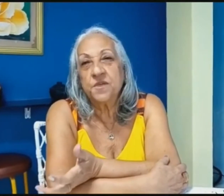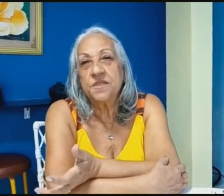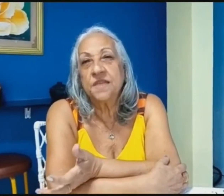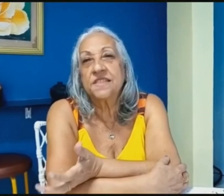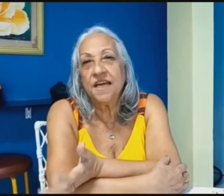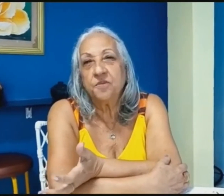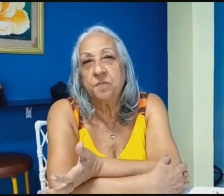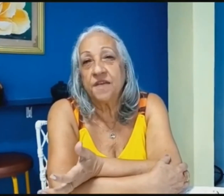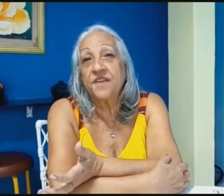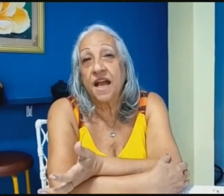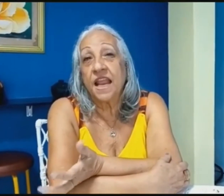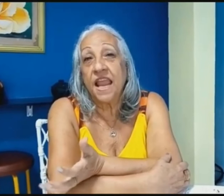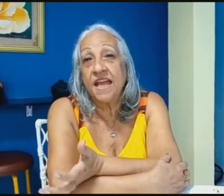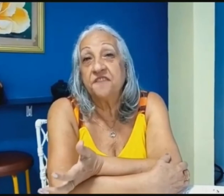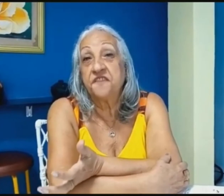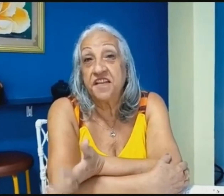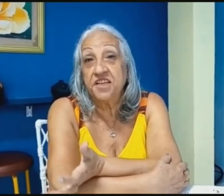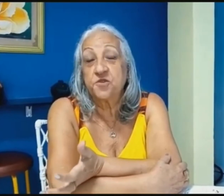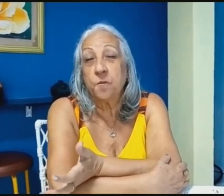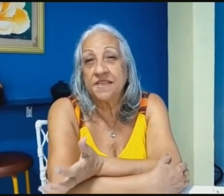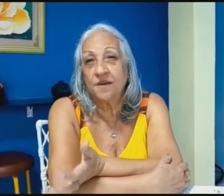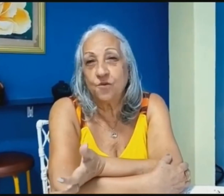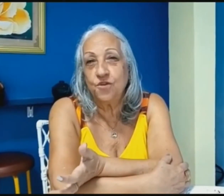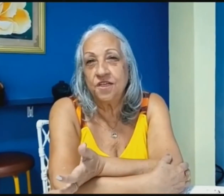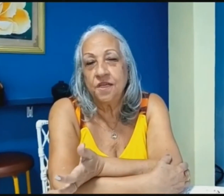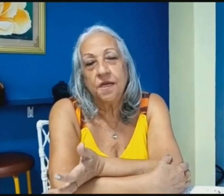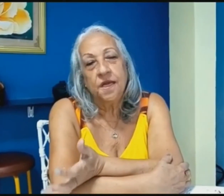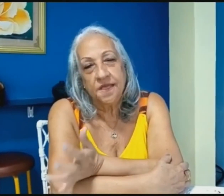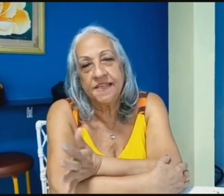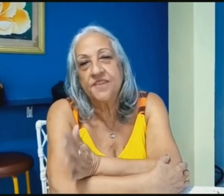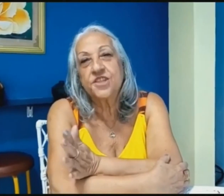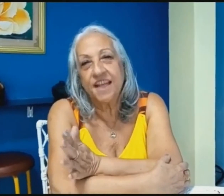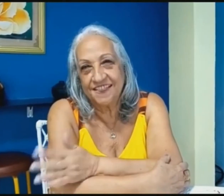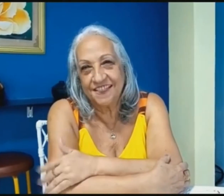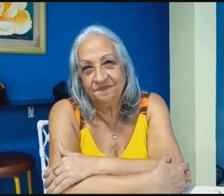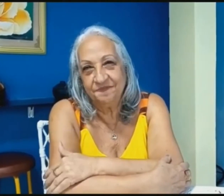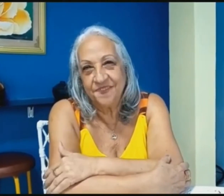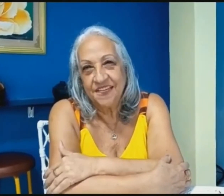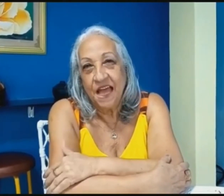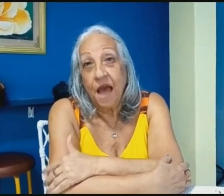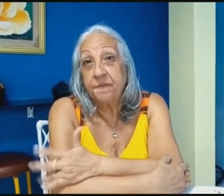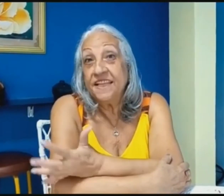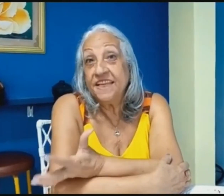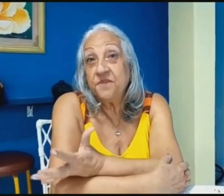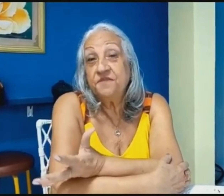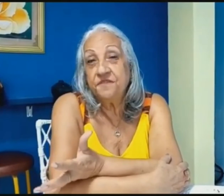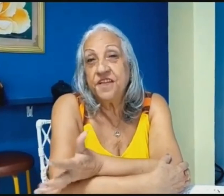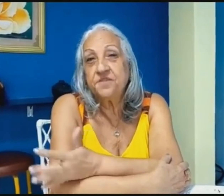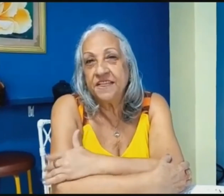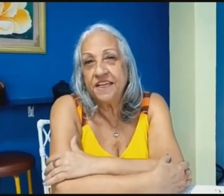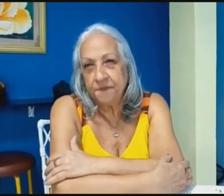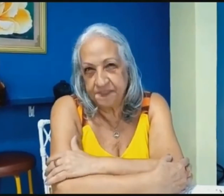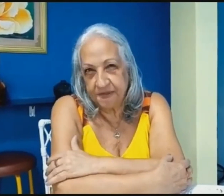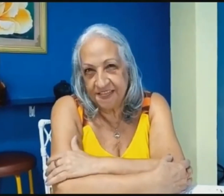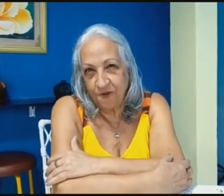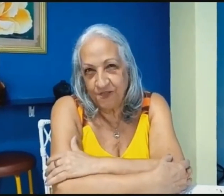ver pessoas dançando para ficar alegre, feliz, com mais saúde e sem estresse. Aprendendo a viver